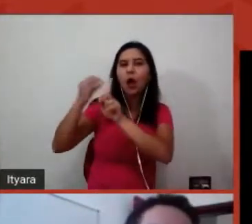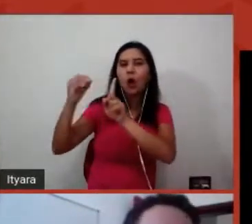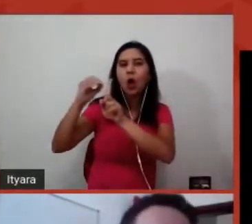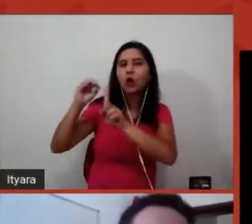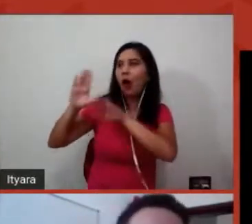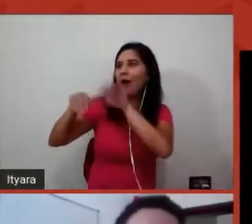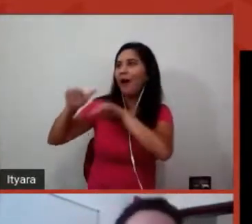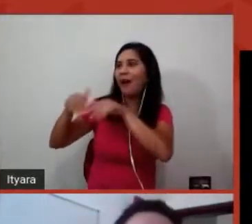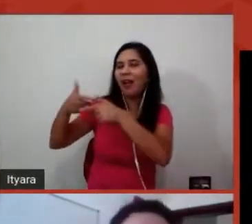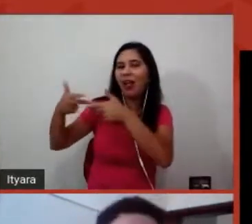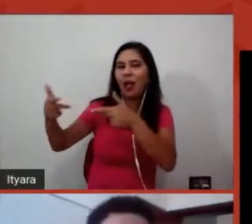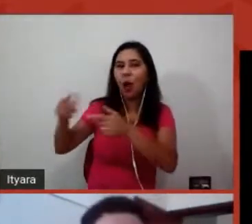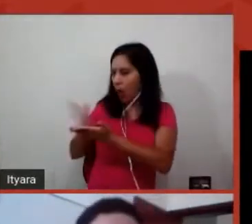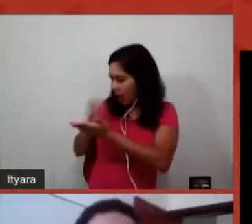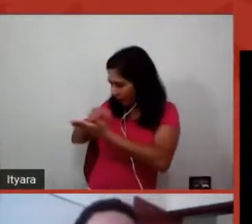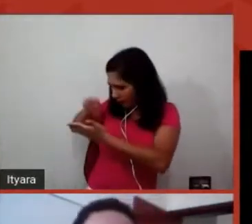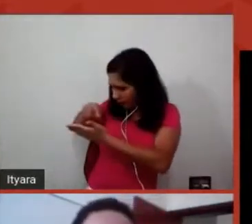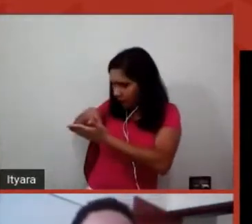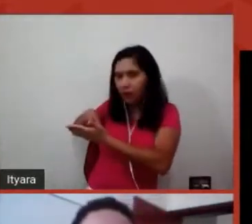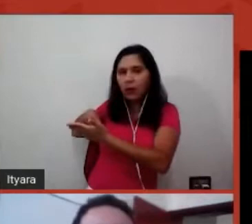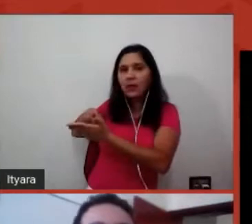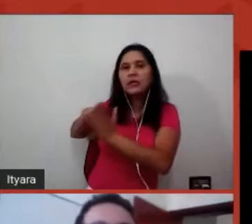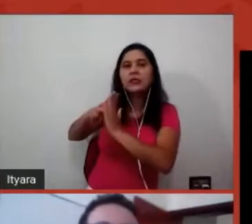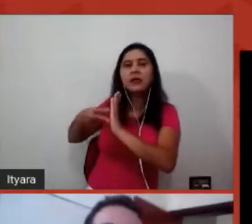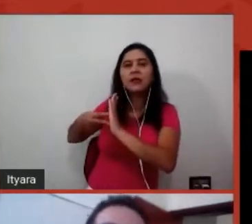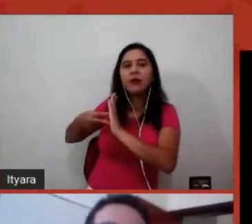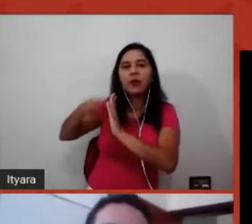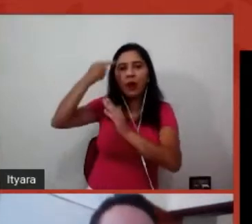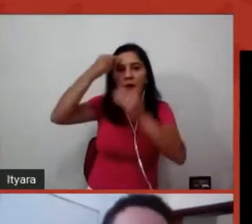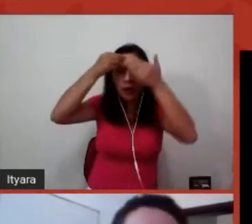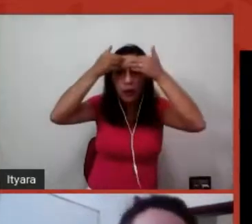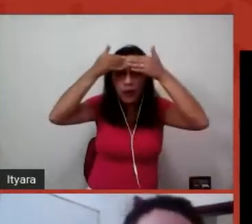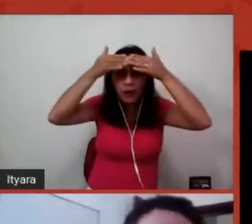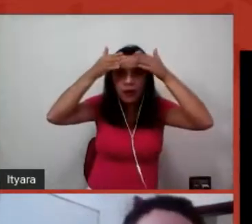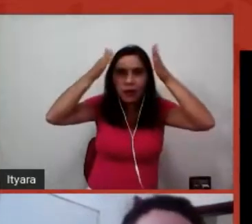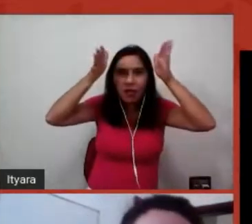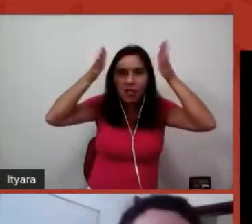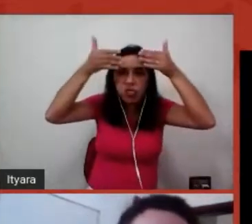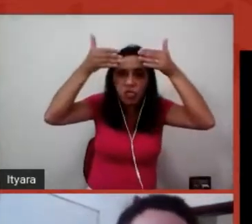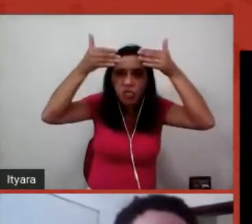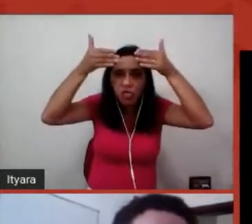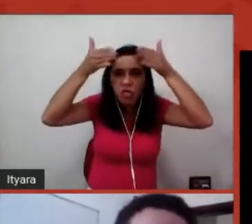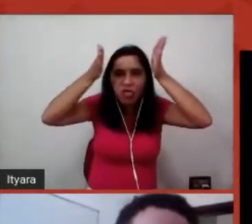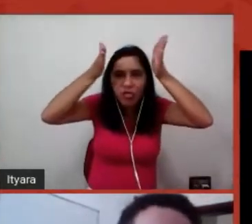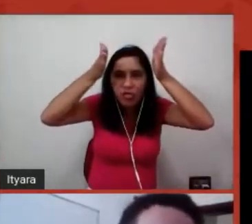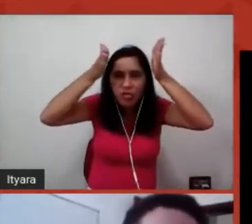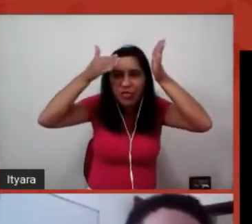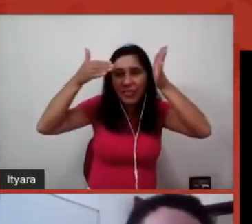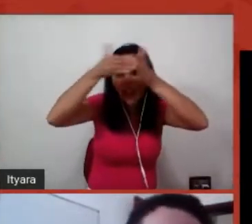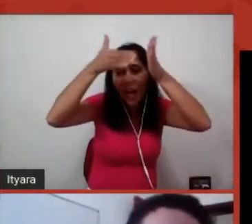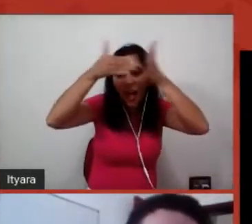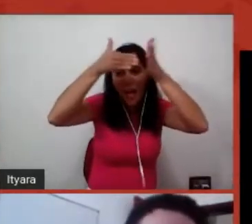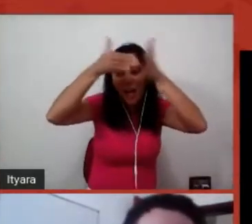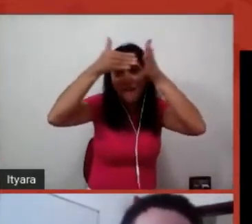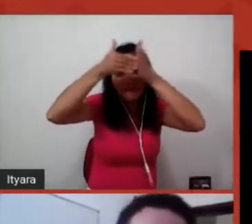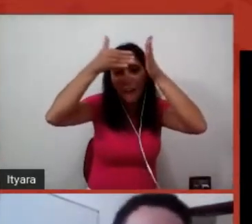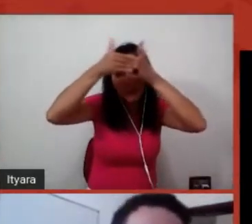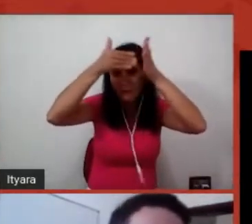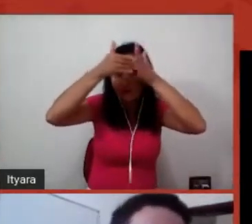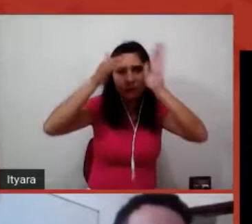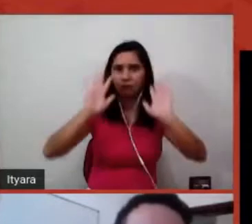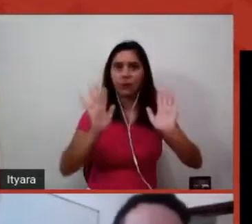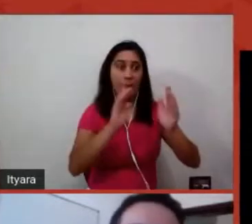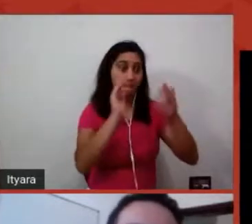vai dar uma freada na amplitude que o conhecimento pode adquirir. Então, esse não é o momento para consulta,